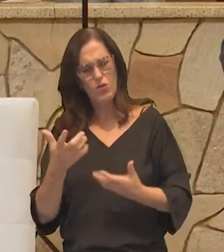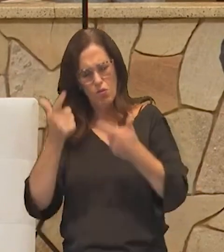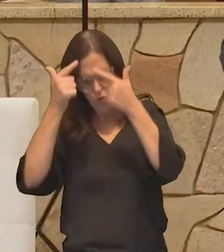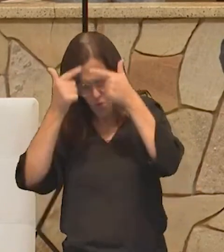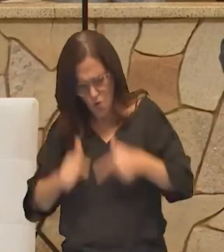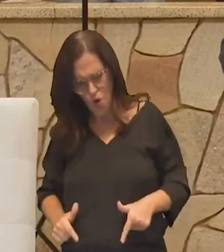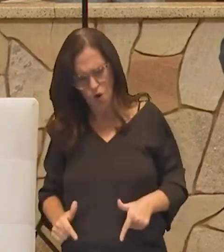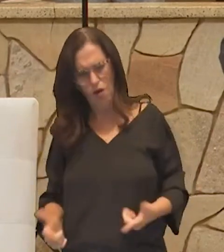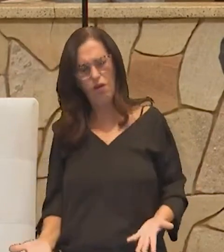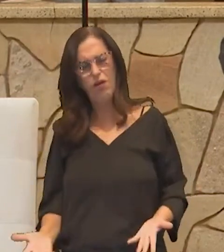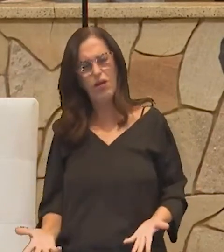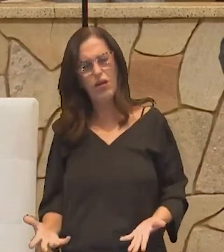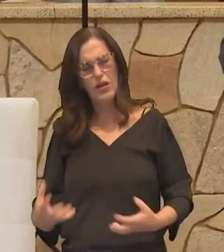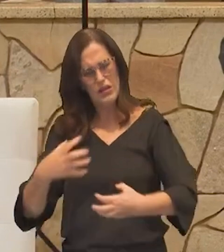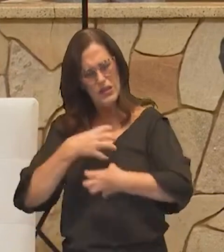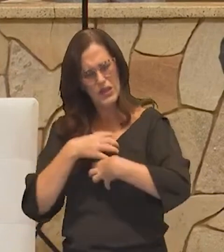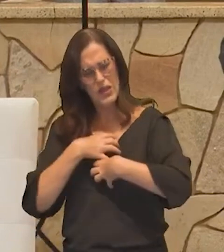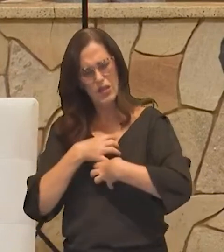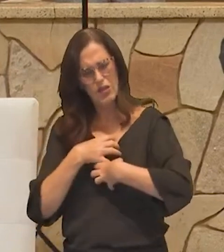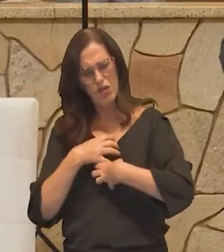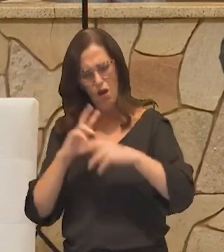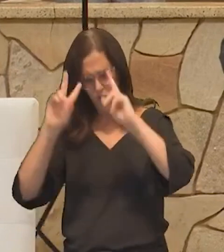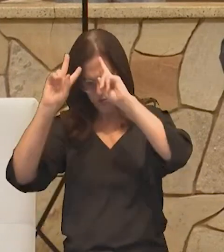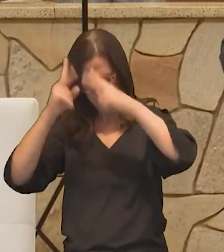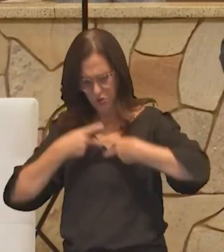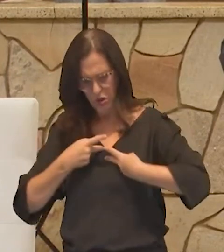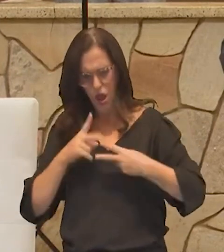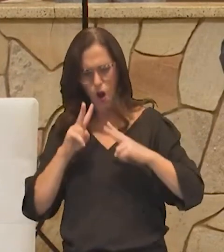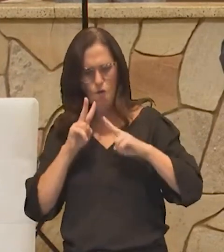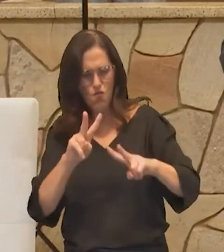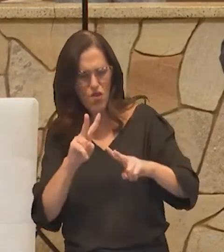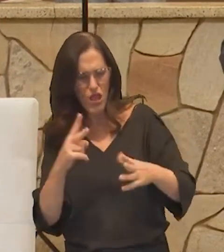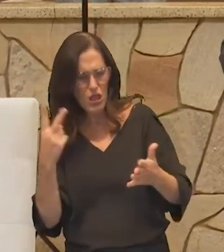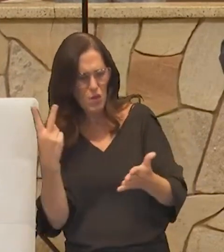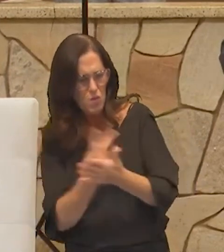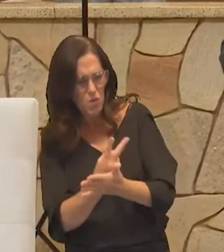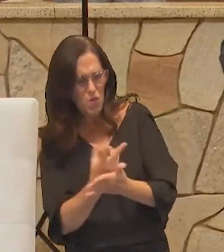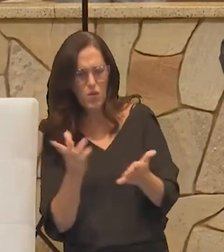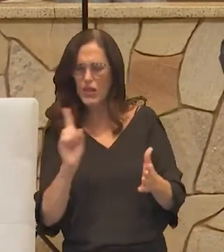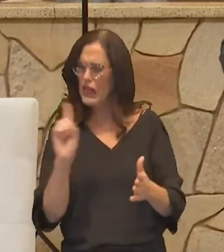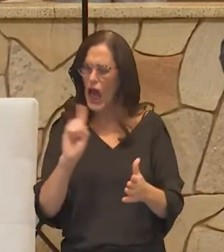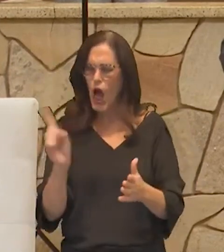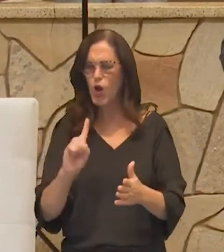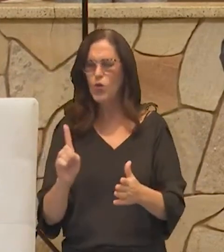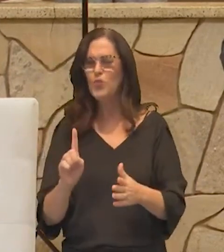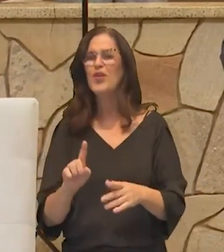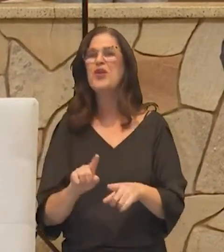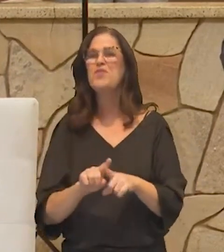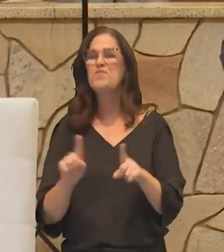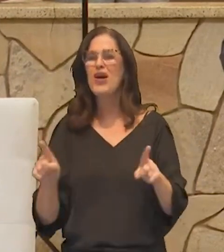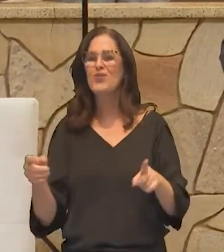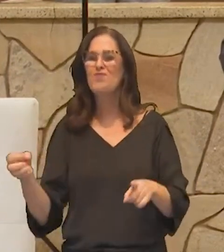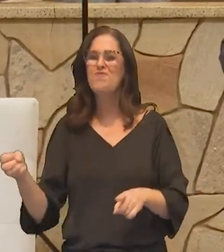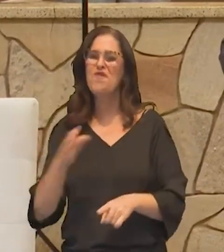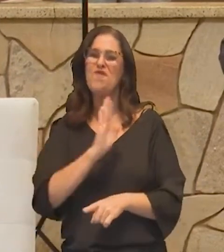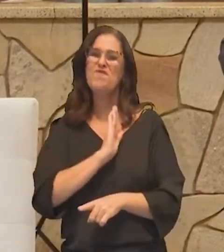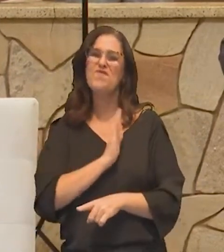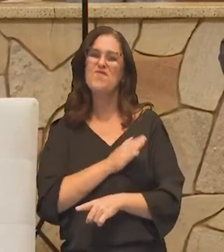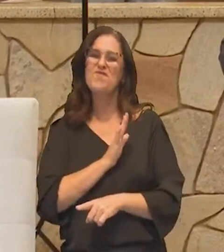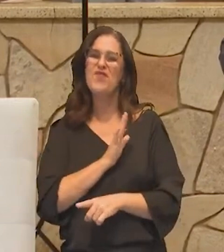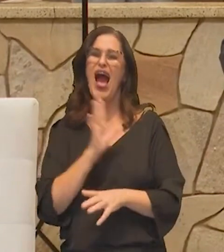autoesvaziamento, sentimento de não olhar para a circunstância, não olhar para a situação, mas que com o nosso novo coração nós